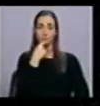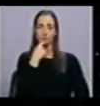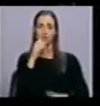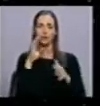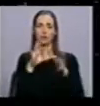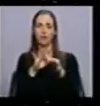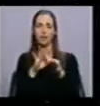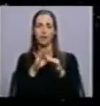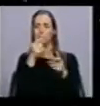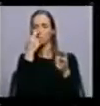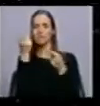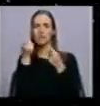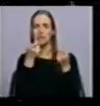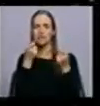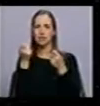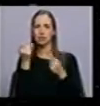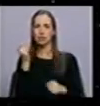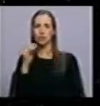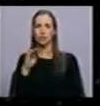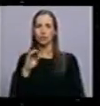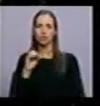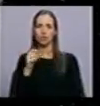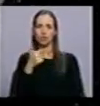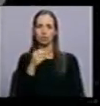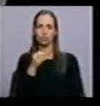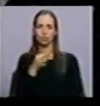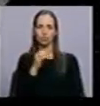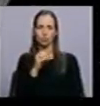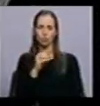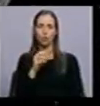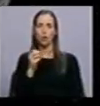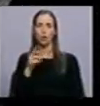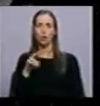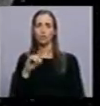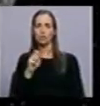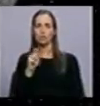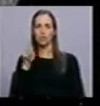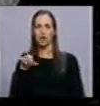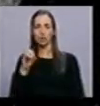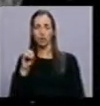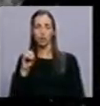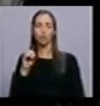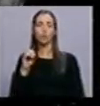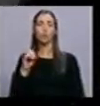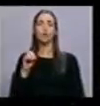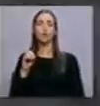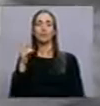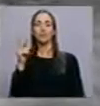é parecido com o isótopo de oxigênio de Vesta e dos outros meteoritos de Vesta. Apesar de,